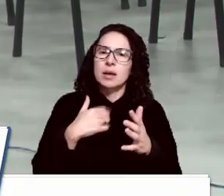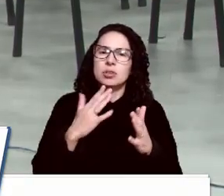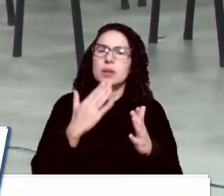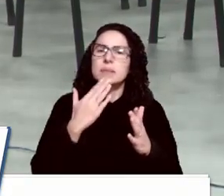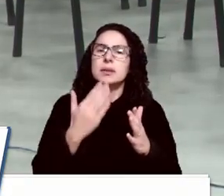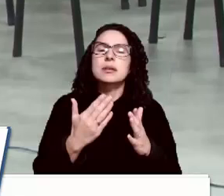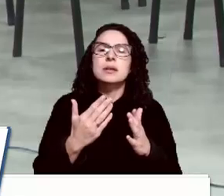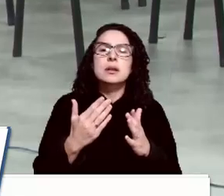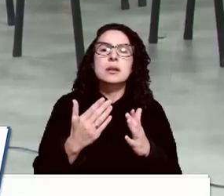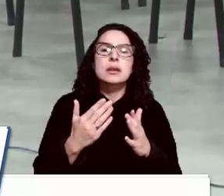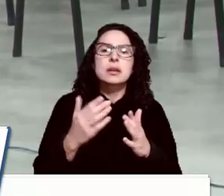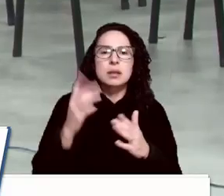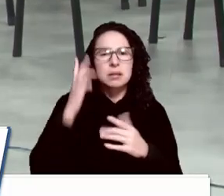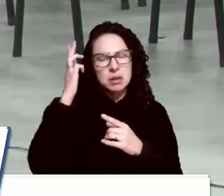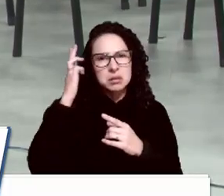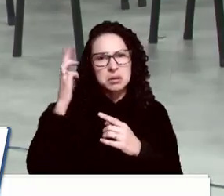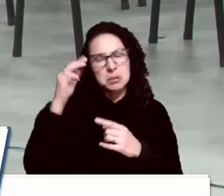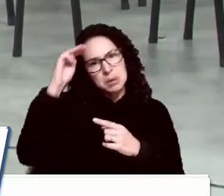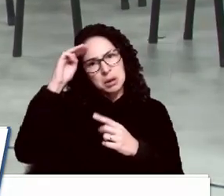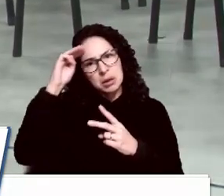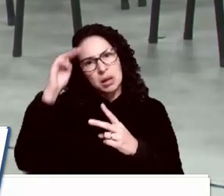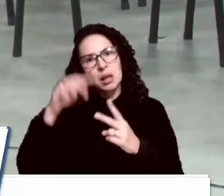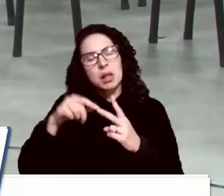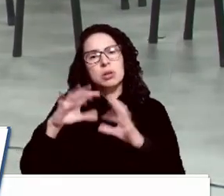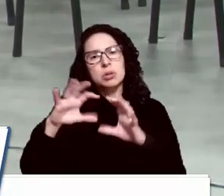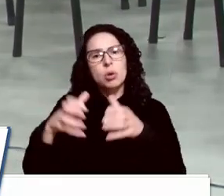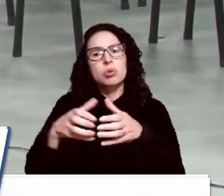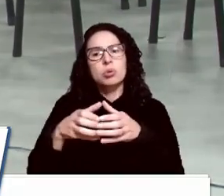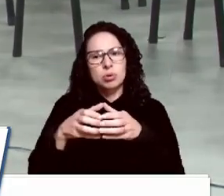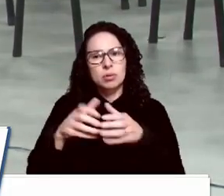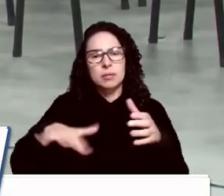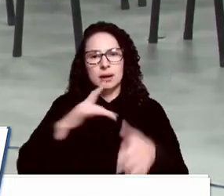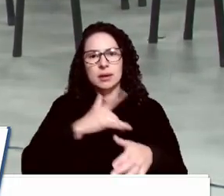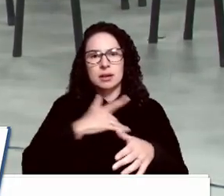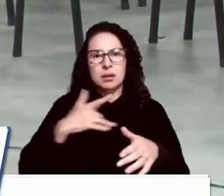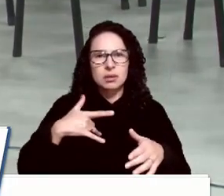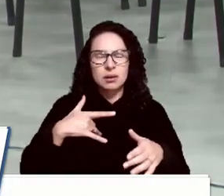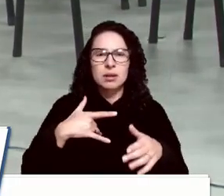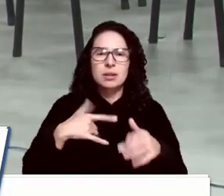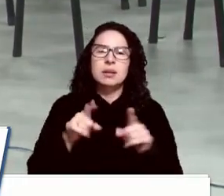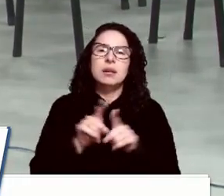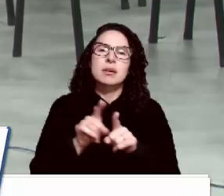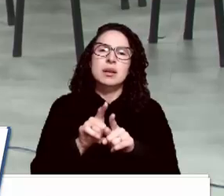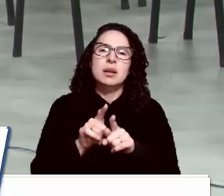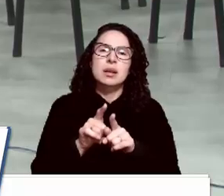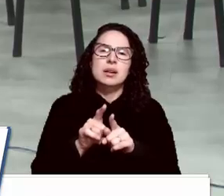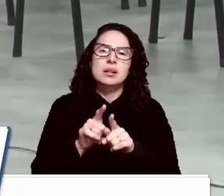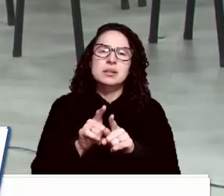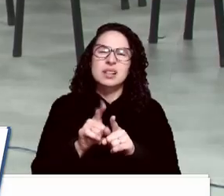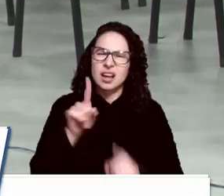para o Zezinho, para o Marcelo Tide, para toda a comissão de saúde, até para o Guilherme,